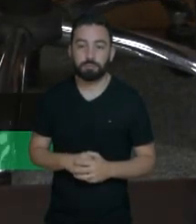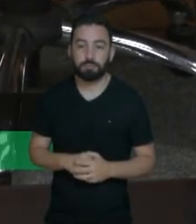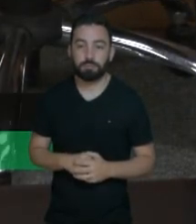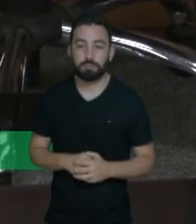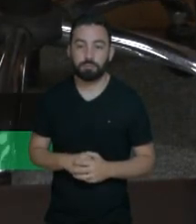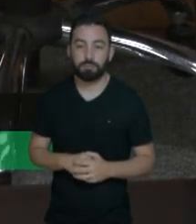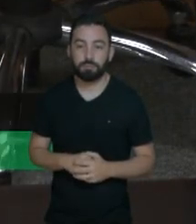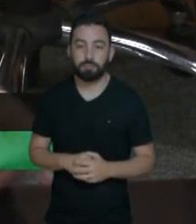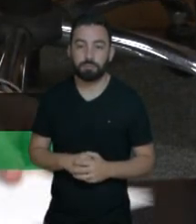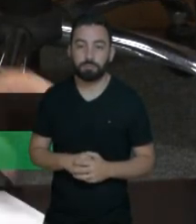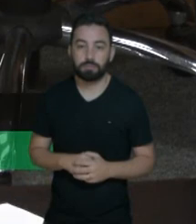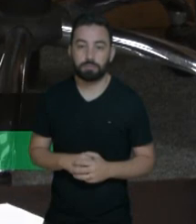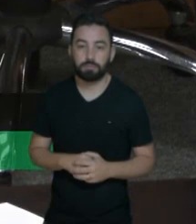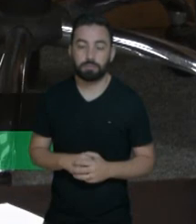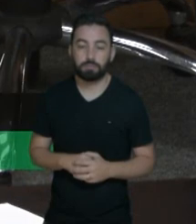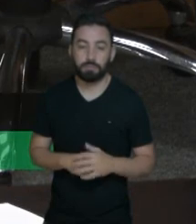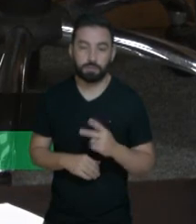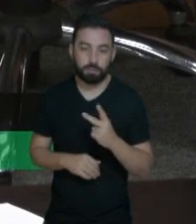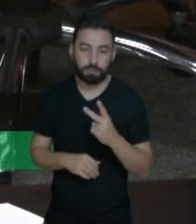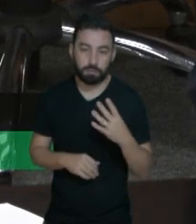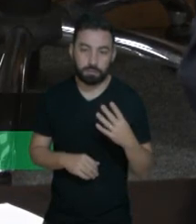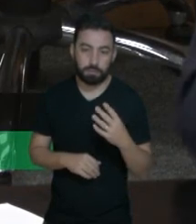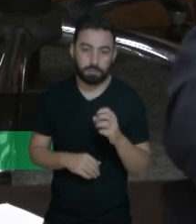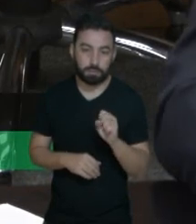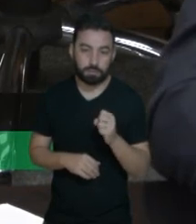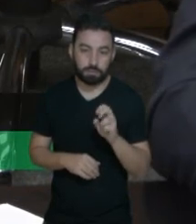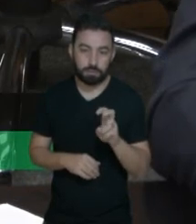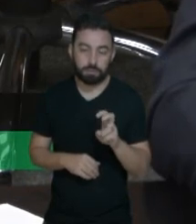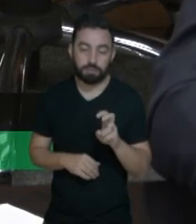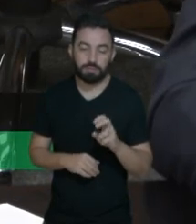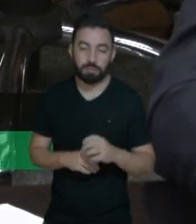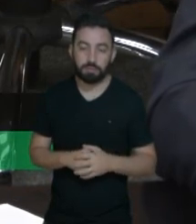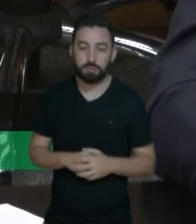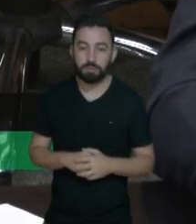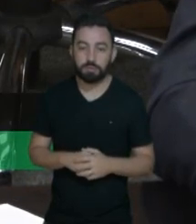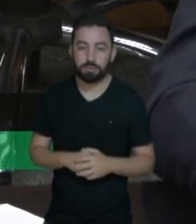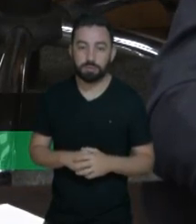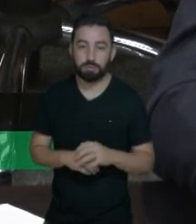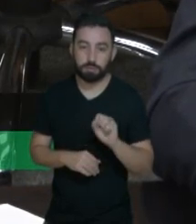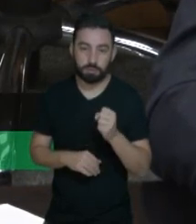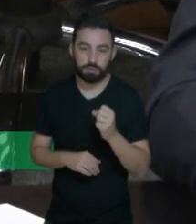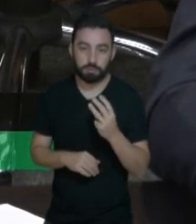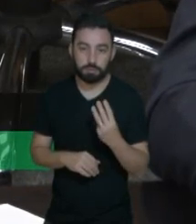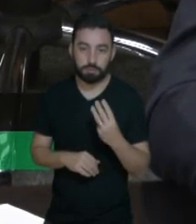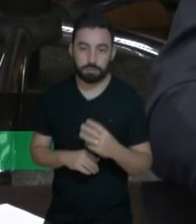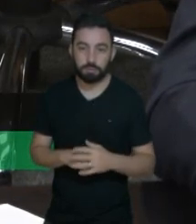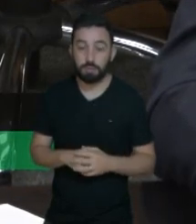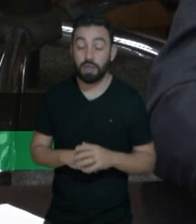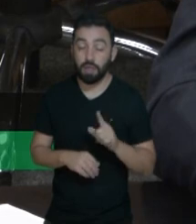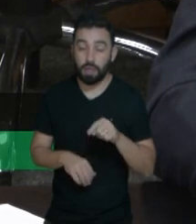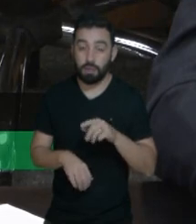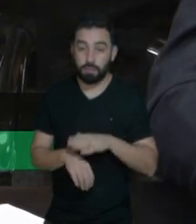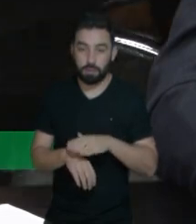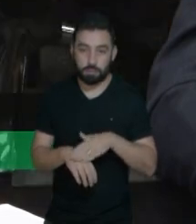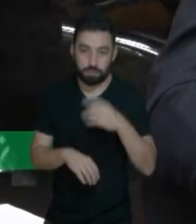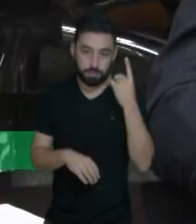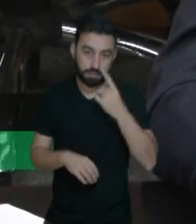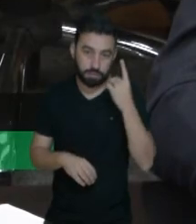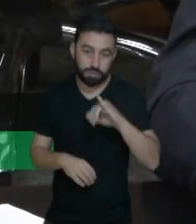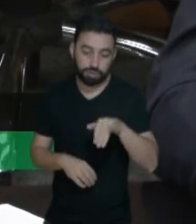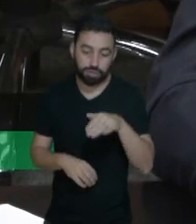Catarina 24 85 e 83 que é da deputada Jana Guedes institui o